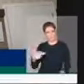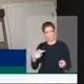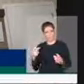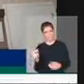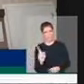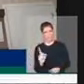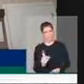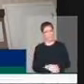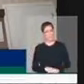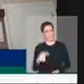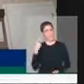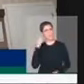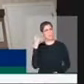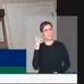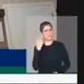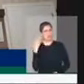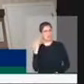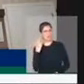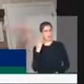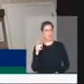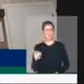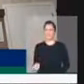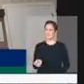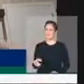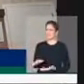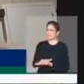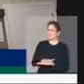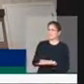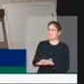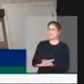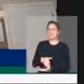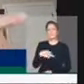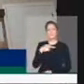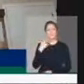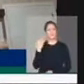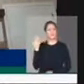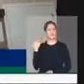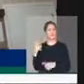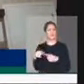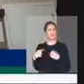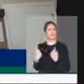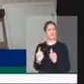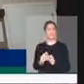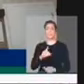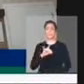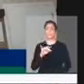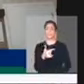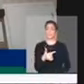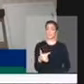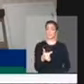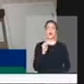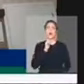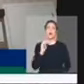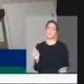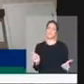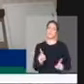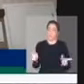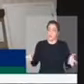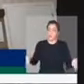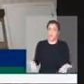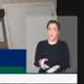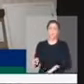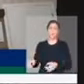não fala uma reunião ministerial que não foi tocar uma vez não é naquela do dia vinte e dois de abril não é nas de hoje que